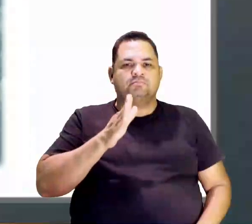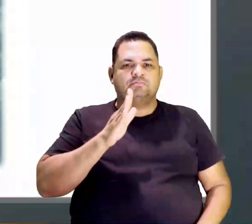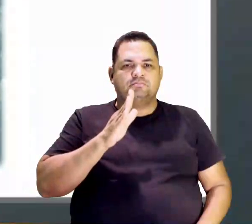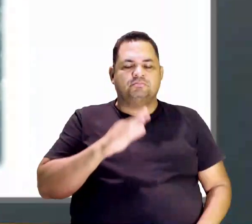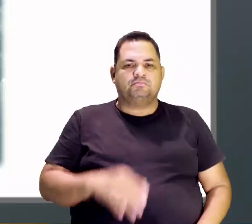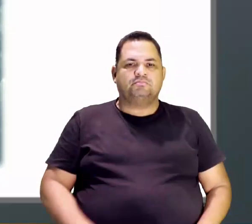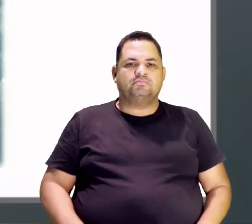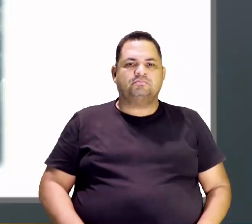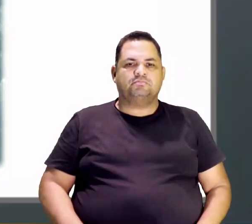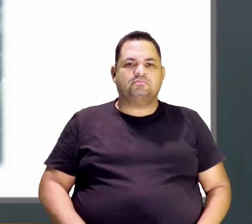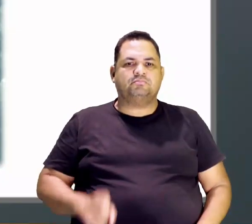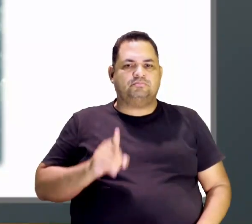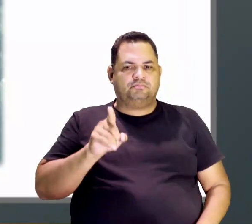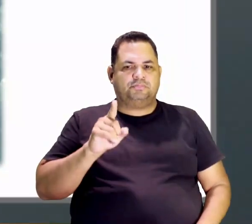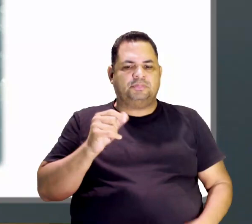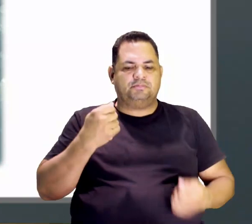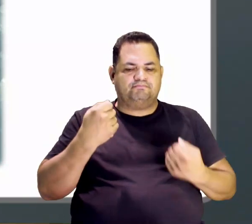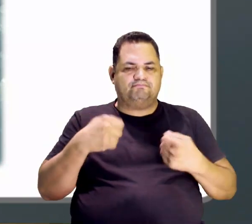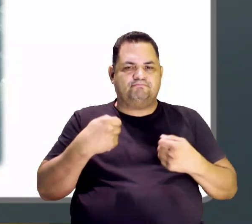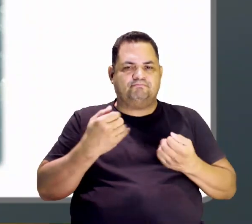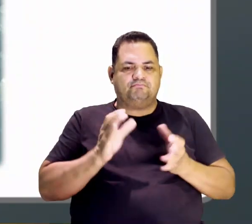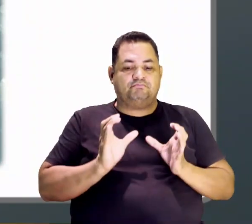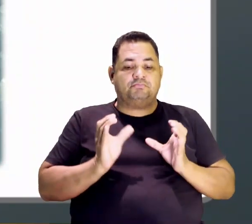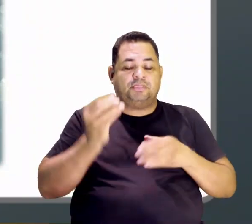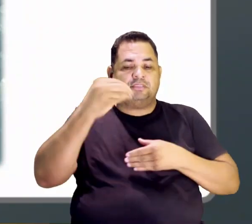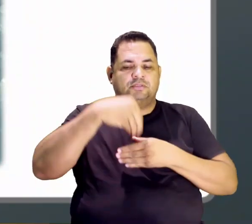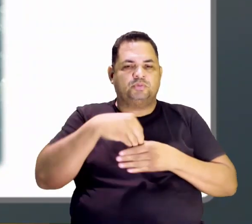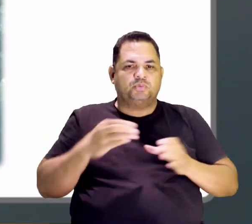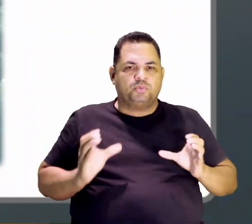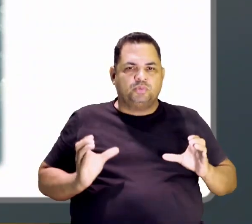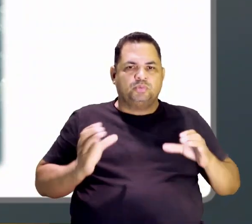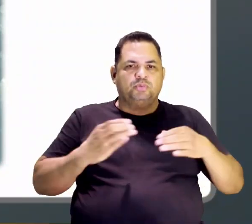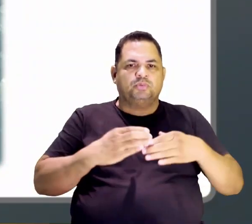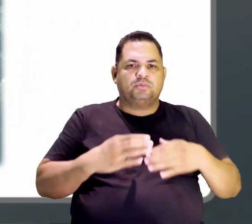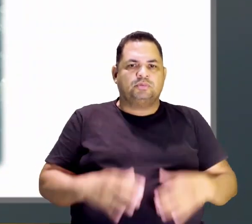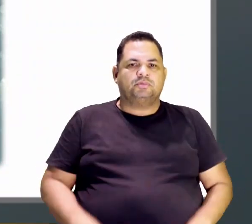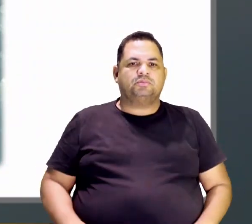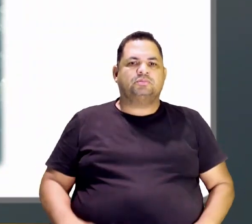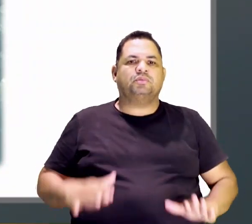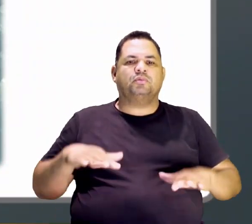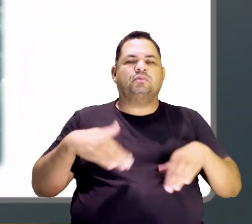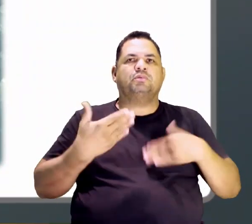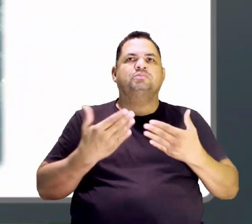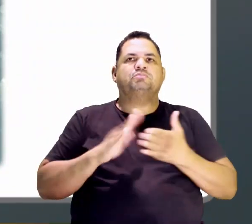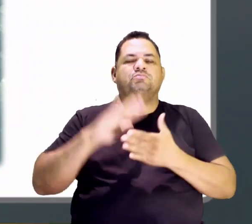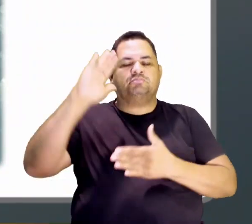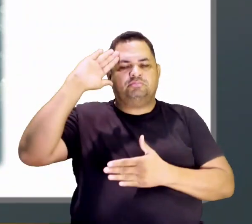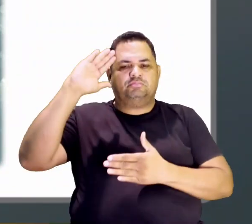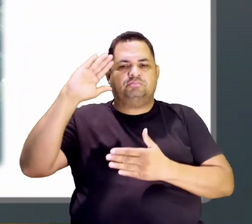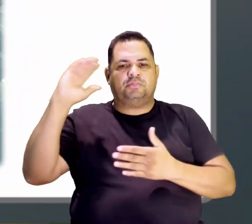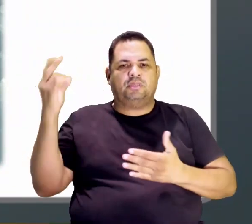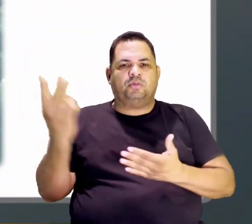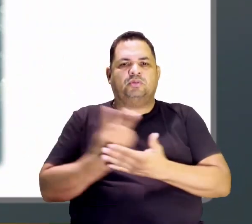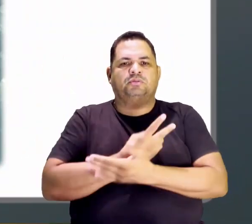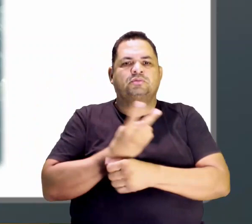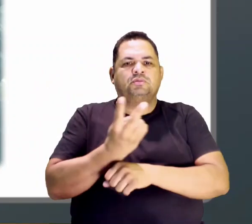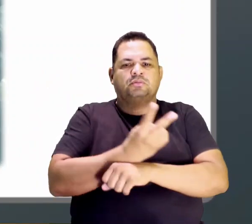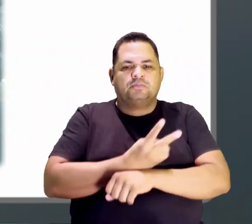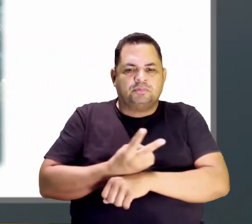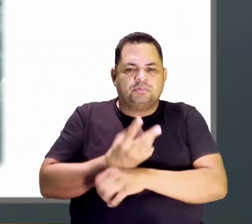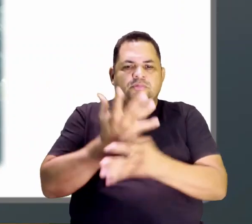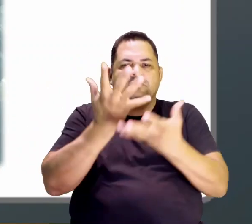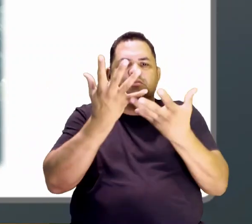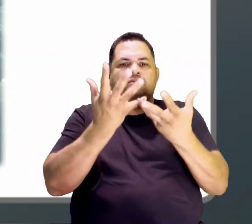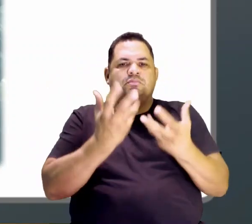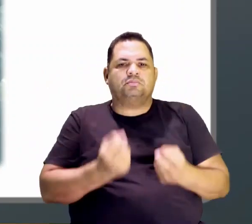comigo, já precisou fazer parte de um grupo, né? De um clã. E quando isso acontece, a gente está buscando o quê? Uma aceitação, uma